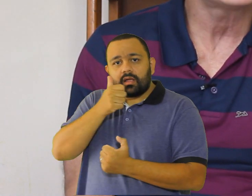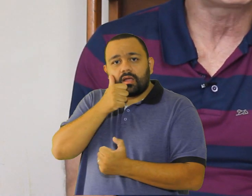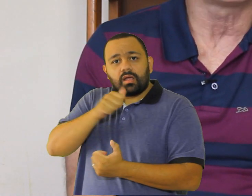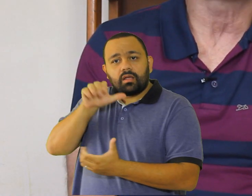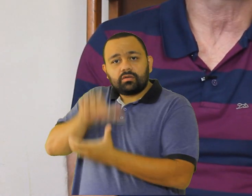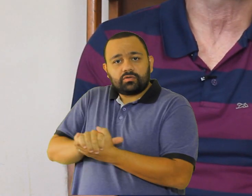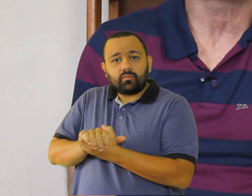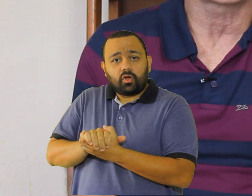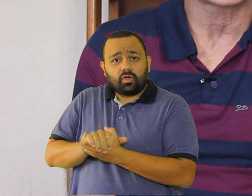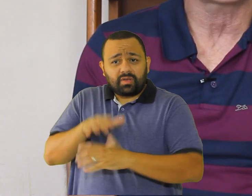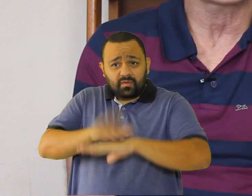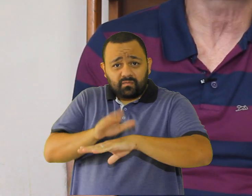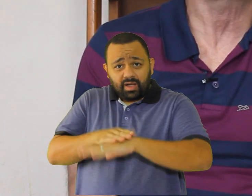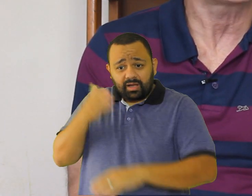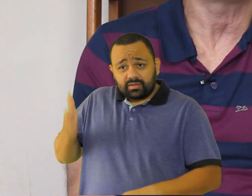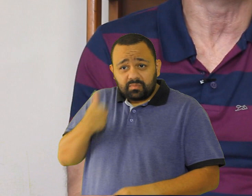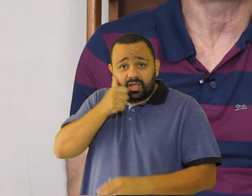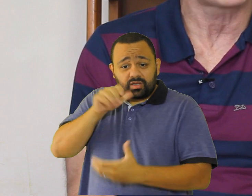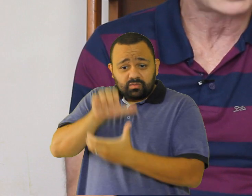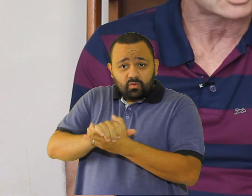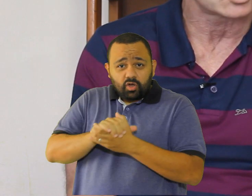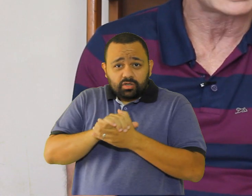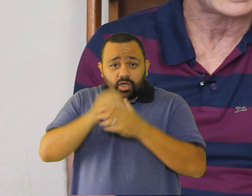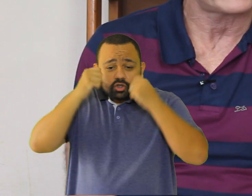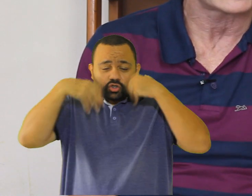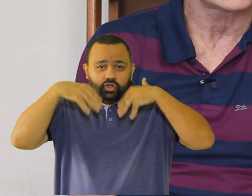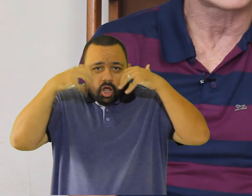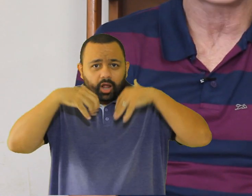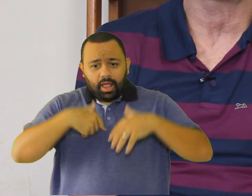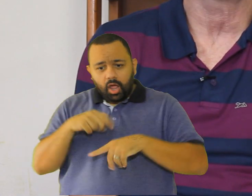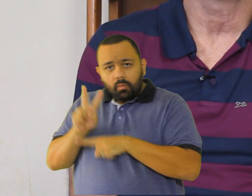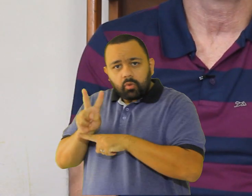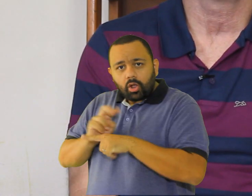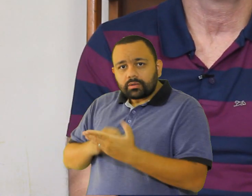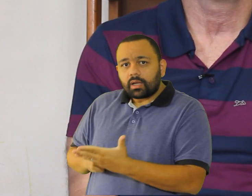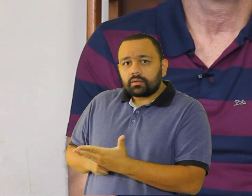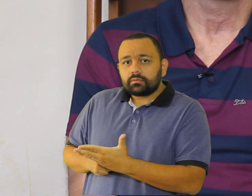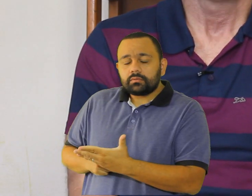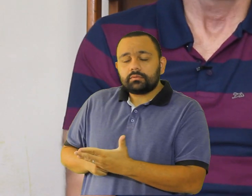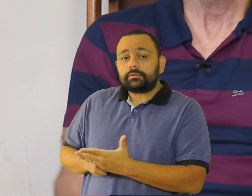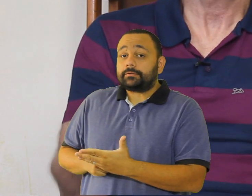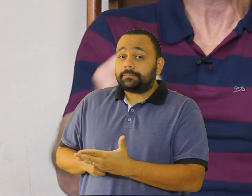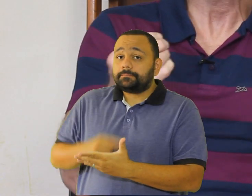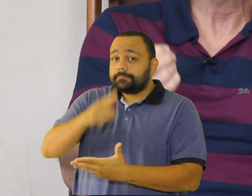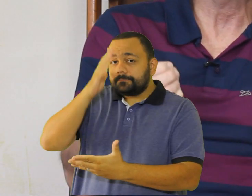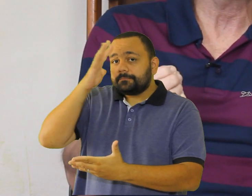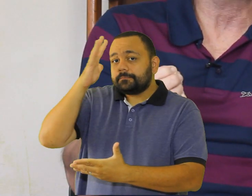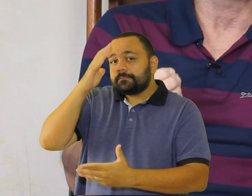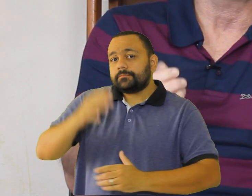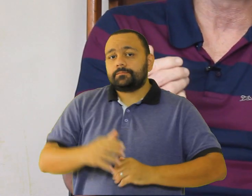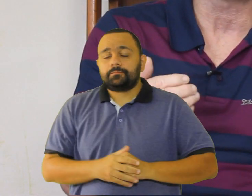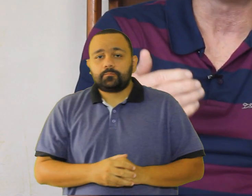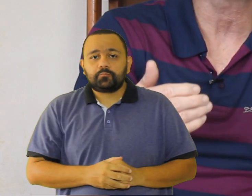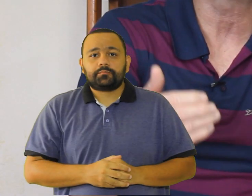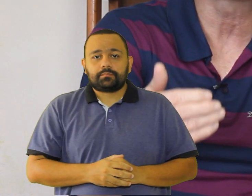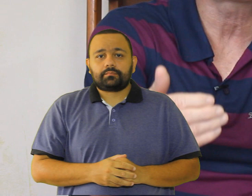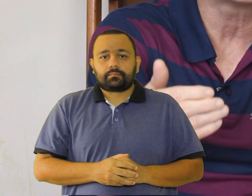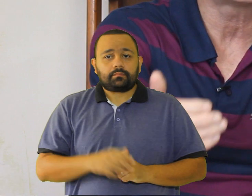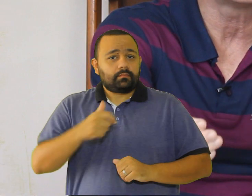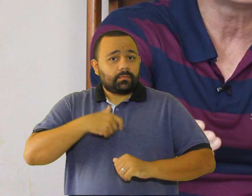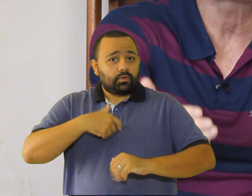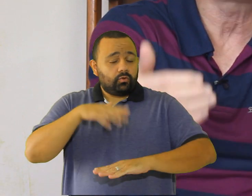fazem a minha esposa chorar. Eu sou o protetor e defensor dela. Eu pratico